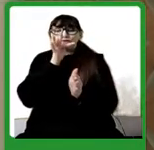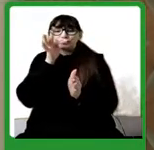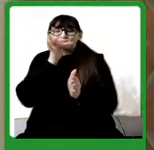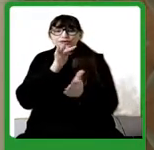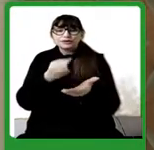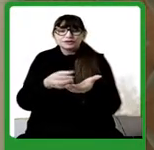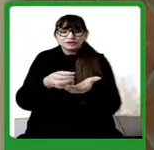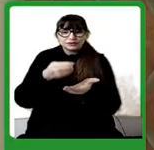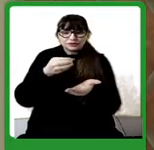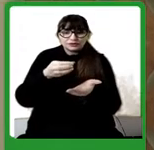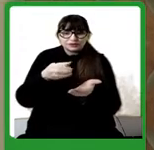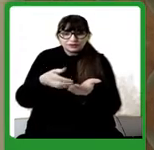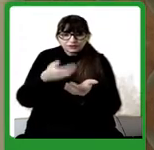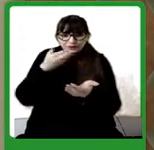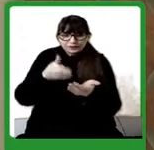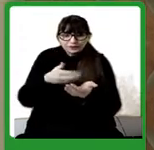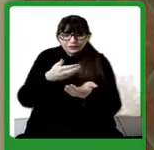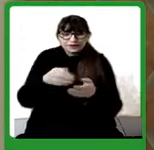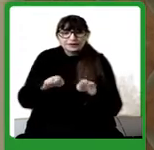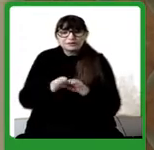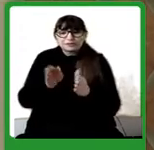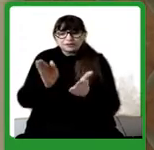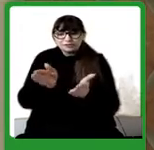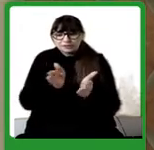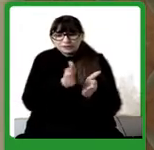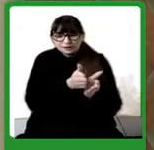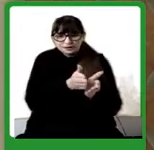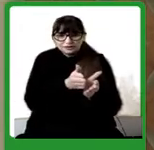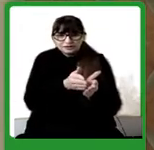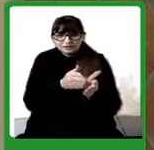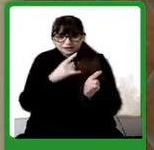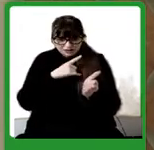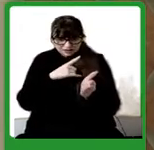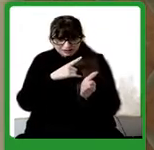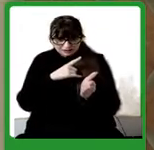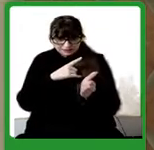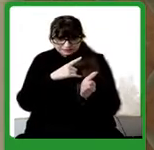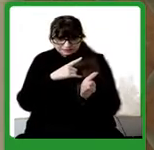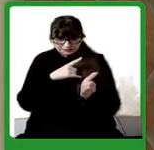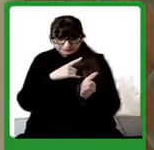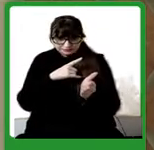em conserva, que tu que fez? Tá. Vamos ver.